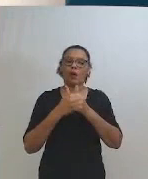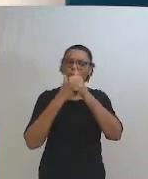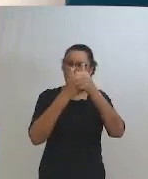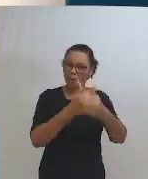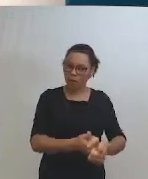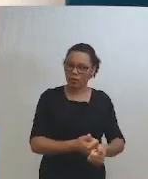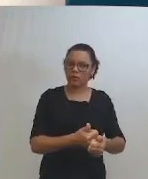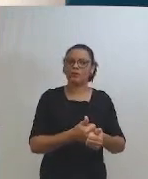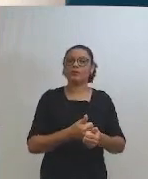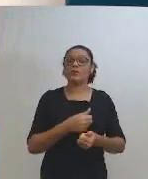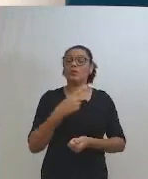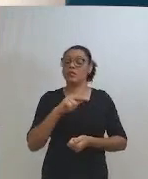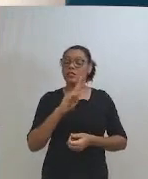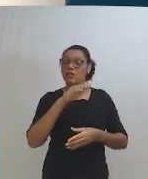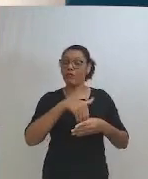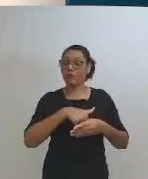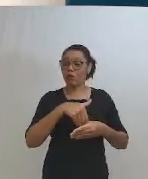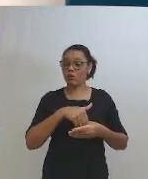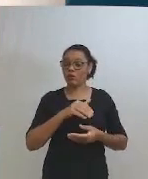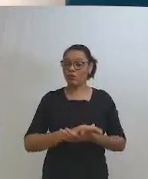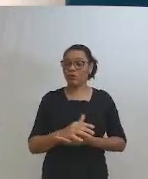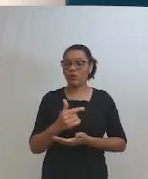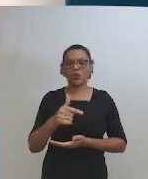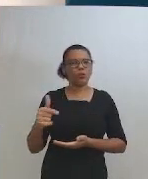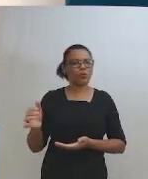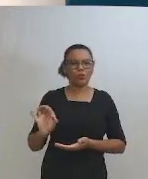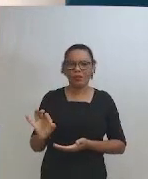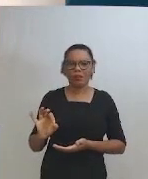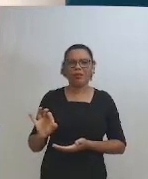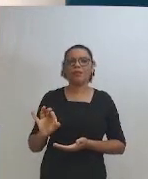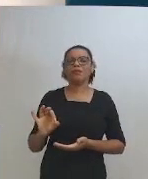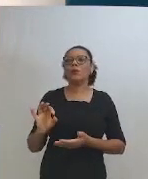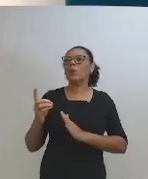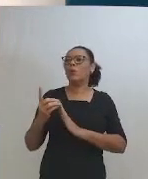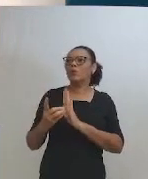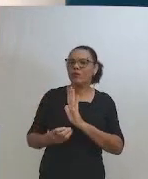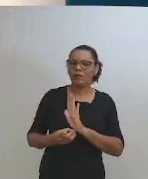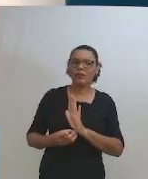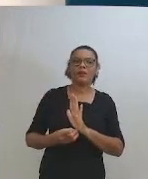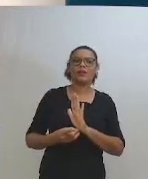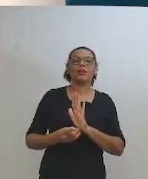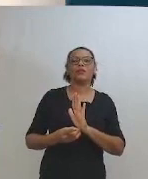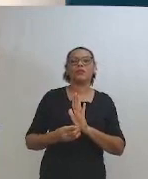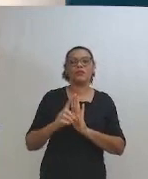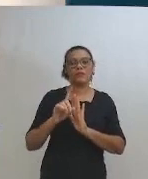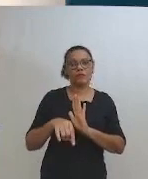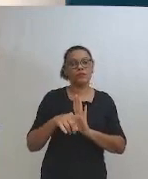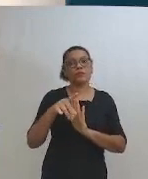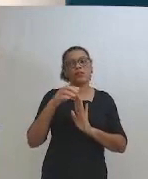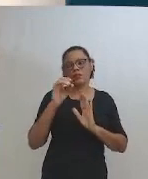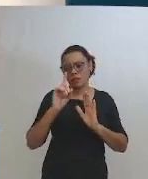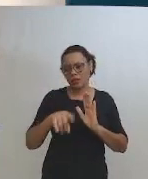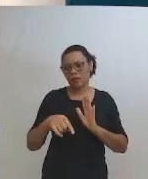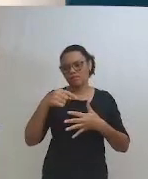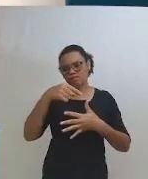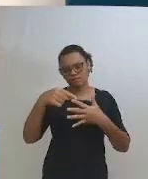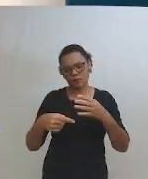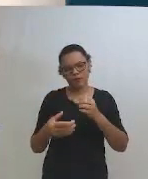Excelência. Não há que se falar, o decreto, como Vossa Excelência diz, está devidamente fundamentado, se trata de